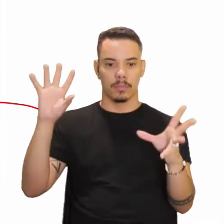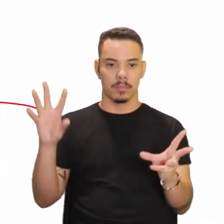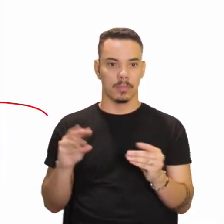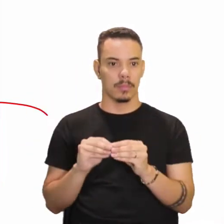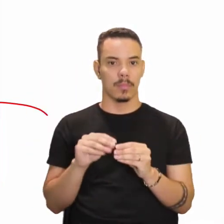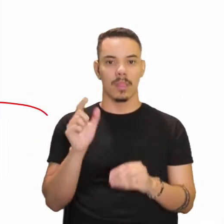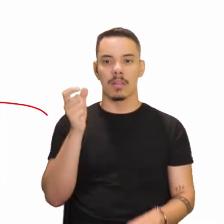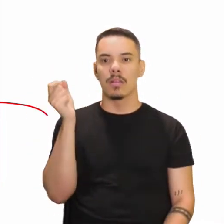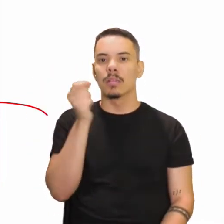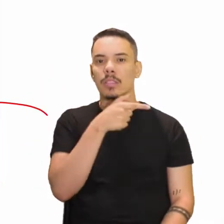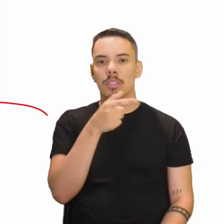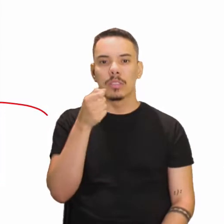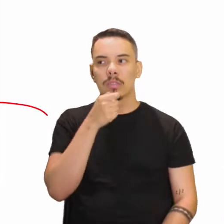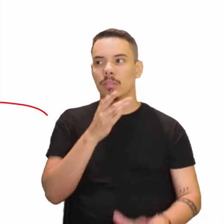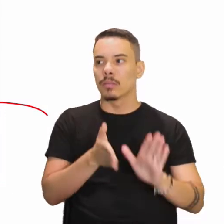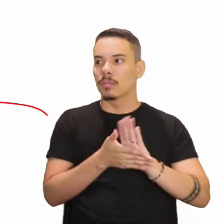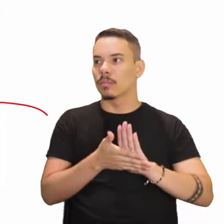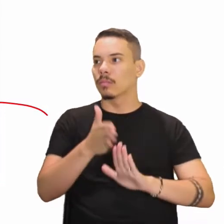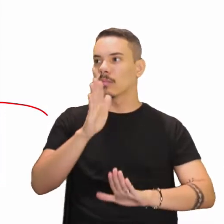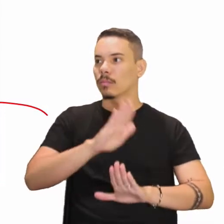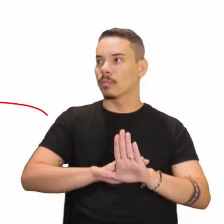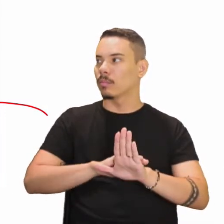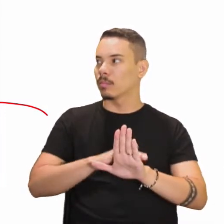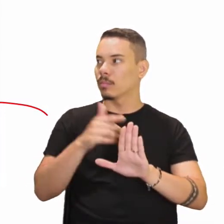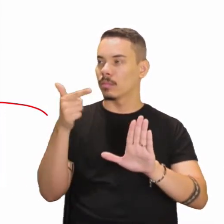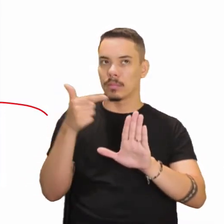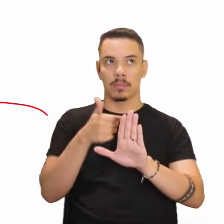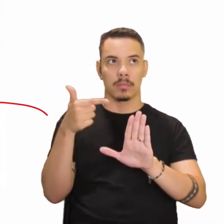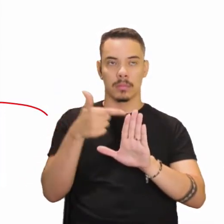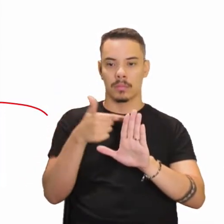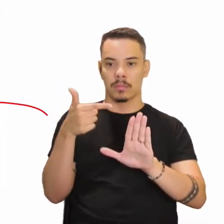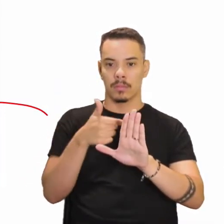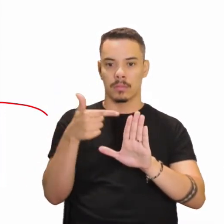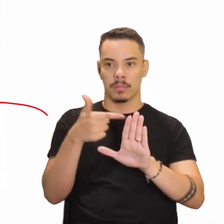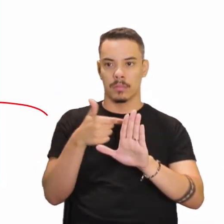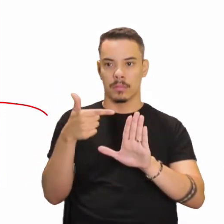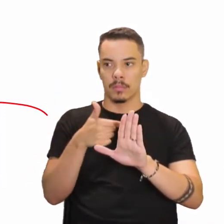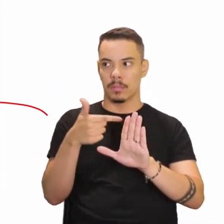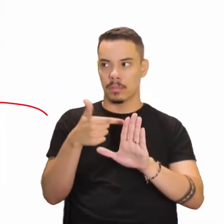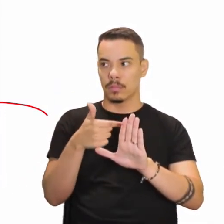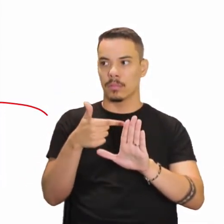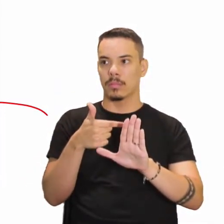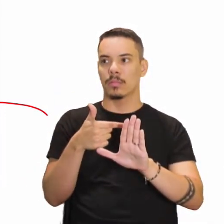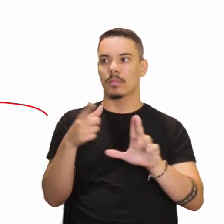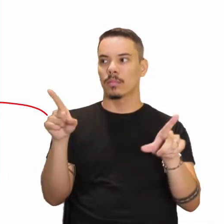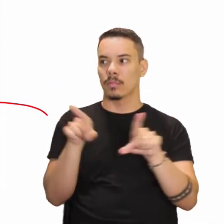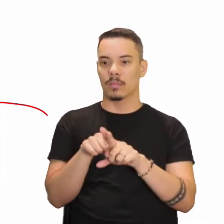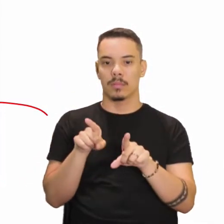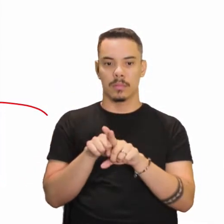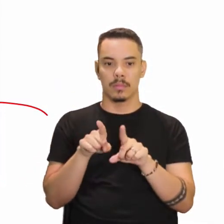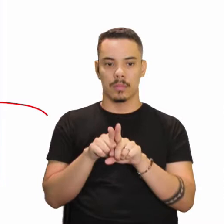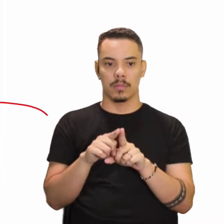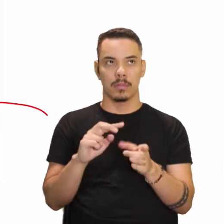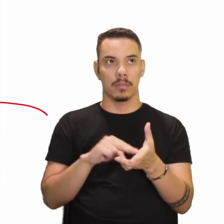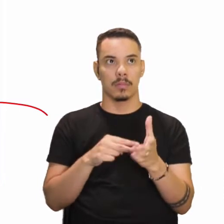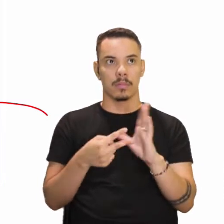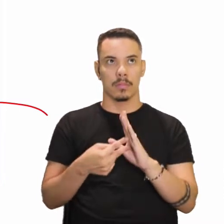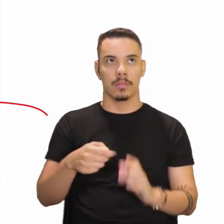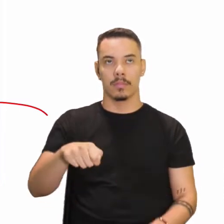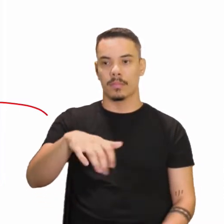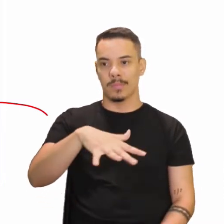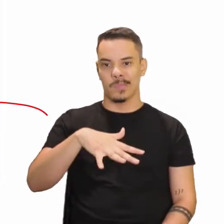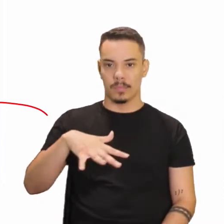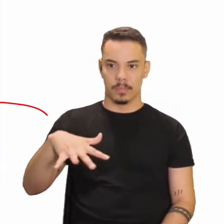de ironia charge uma crítica carregada de ironia que reflete situações